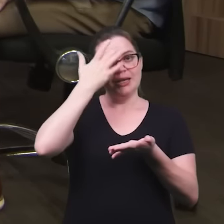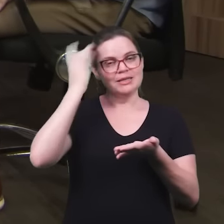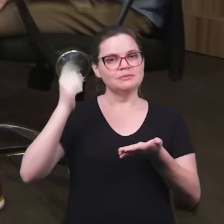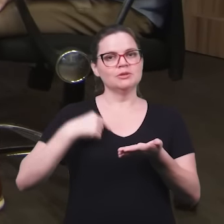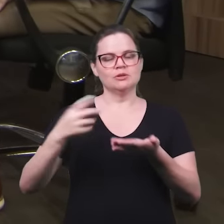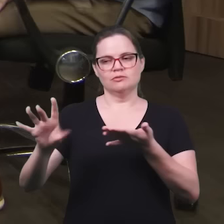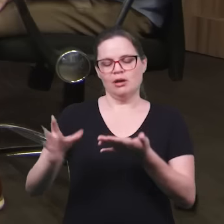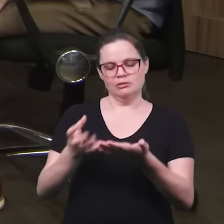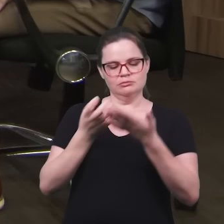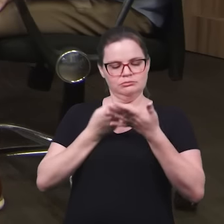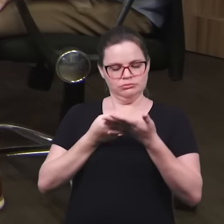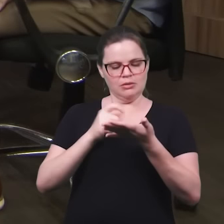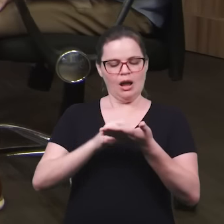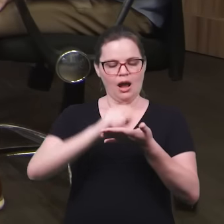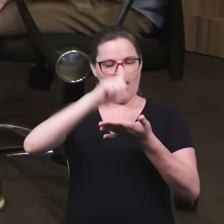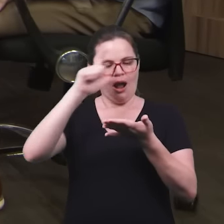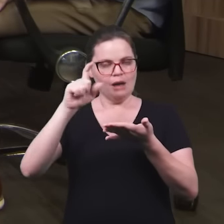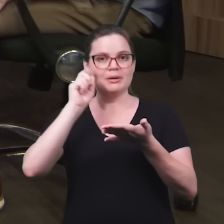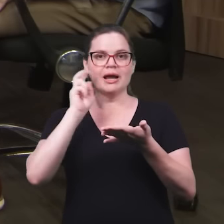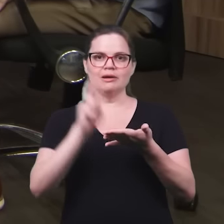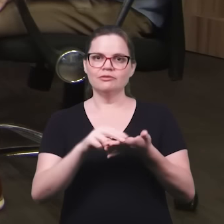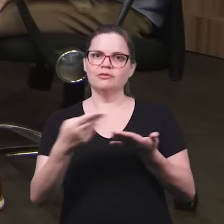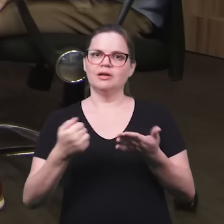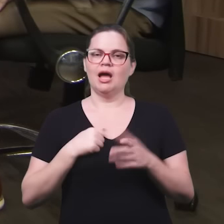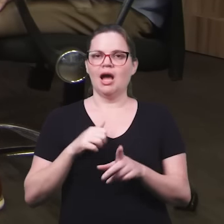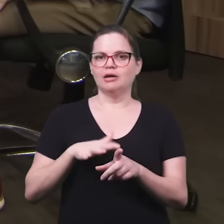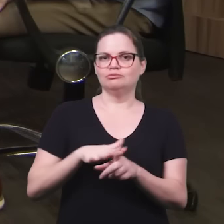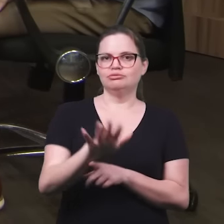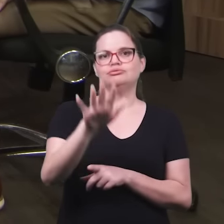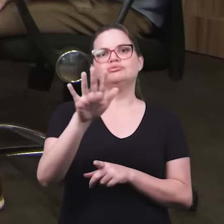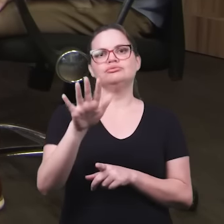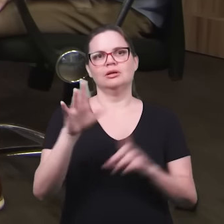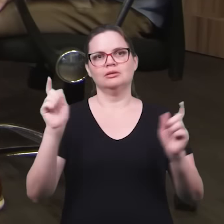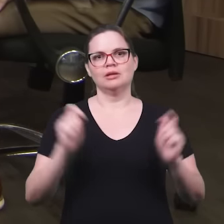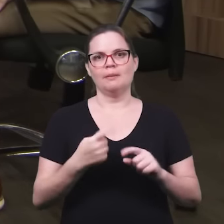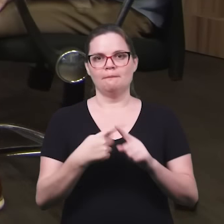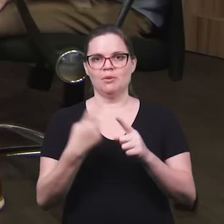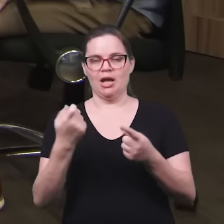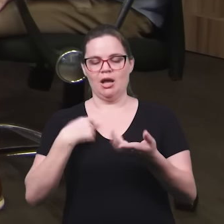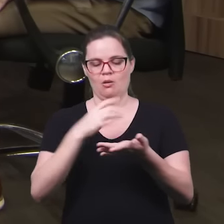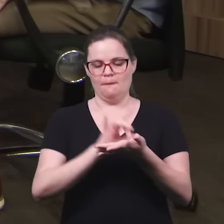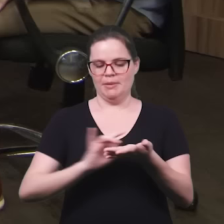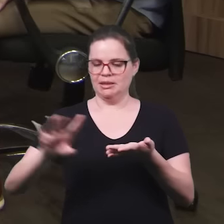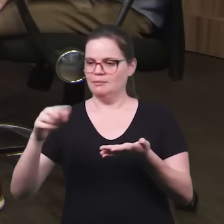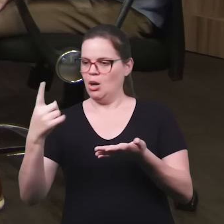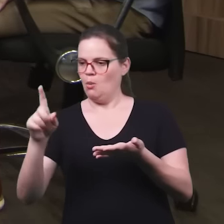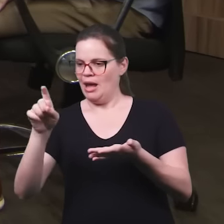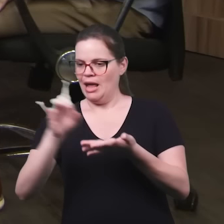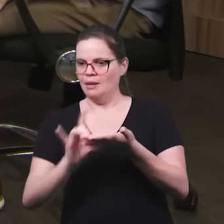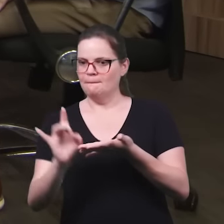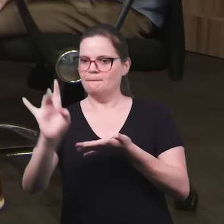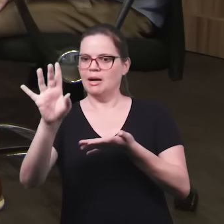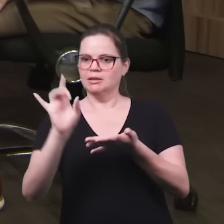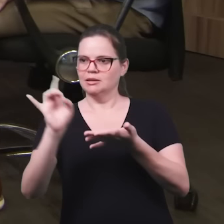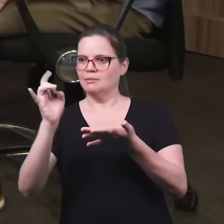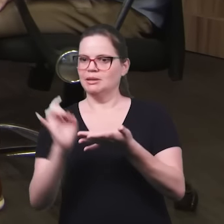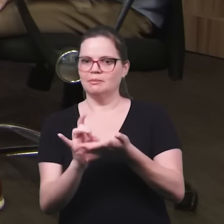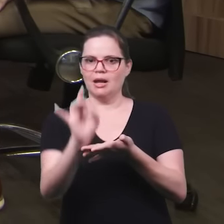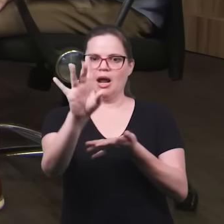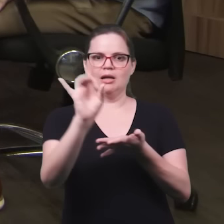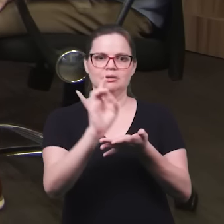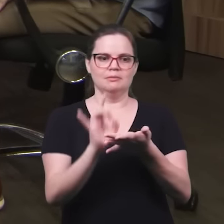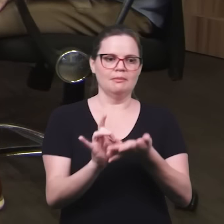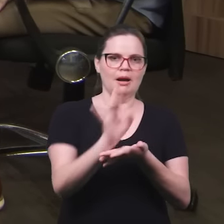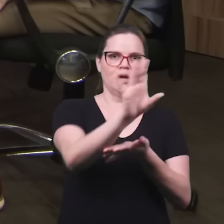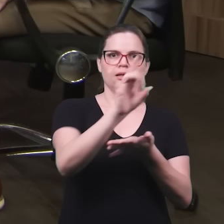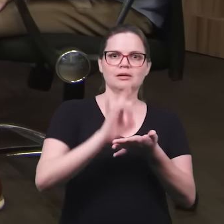vão receber. E aí sim é o famoso juros compostos, né? Uhum. Uma pessoa manda para duas pessoas mandam para 3 e vai crescendo como se